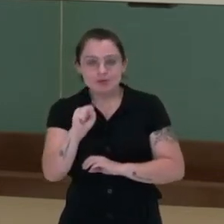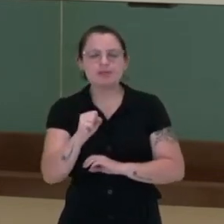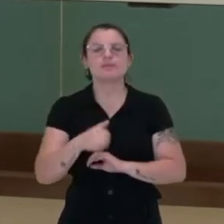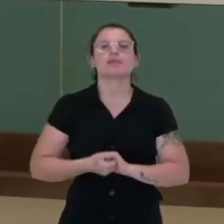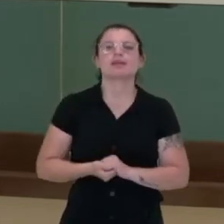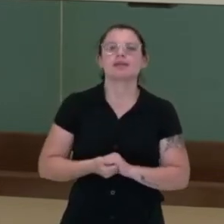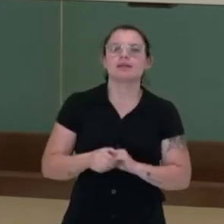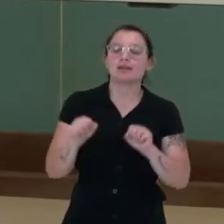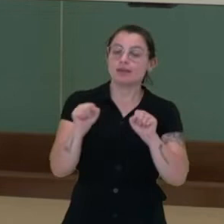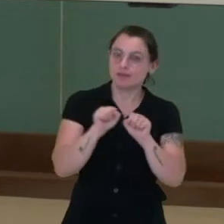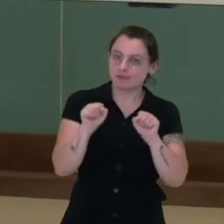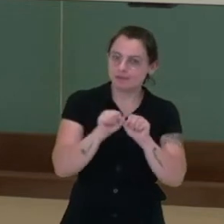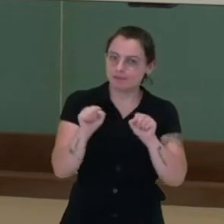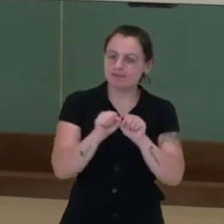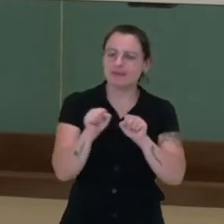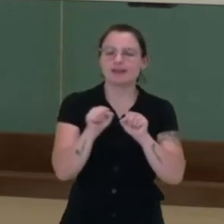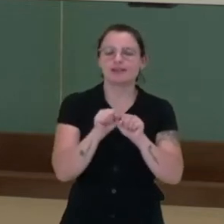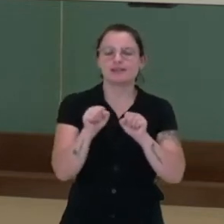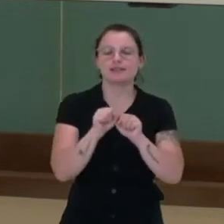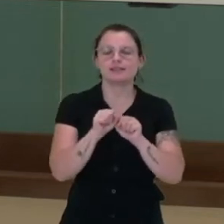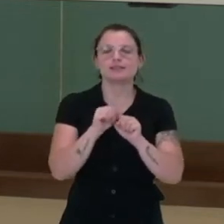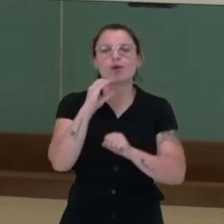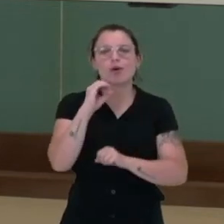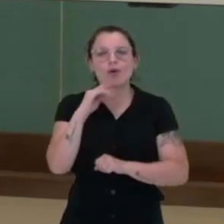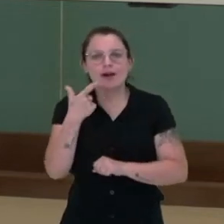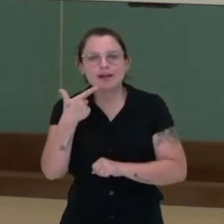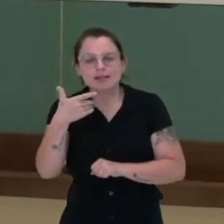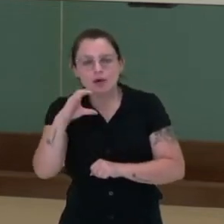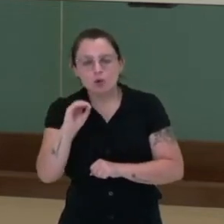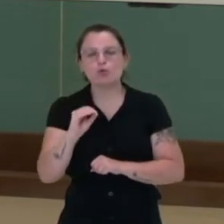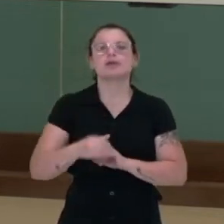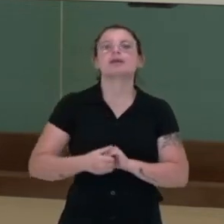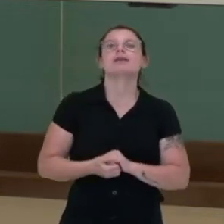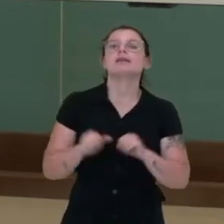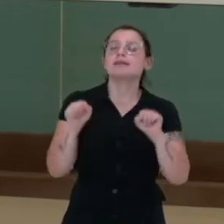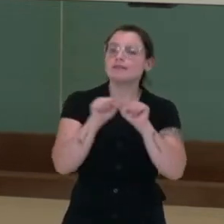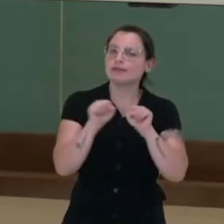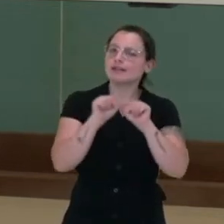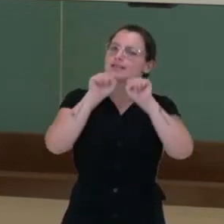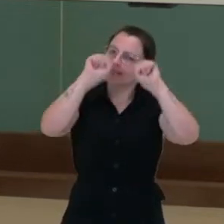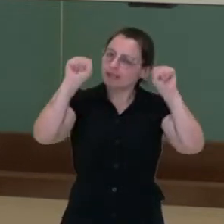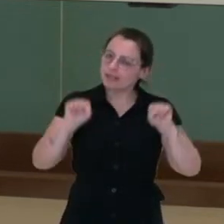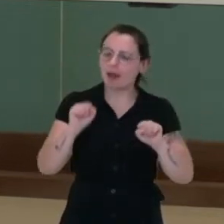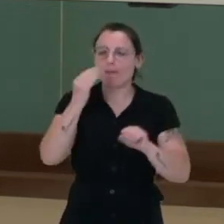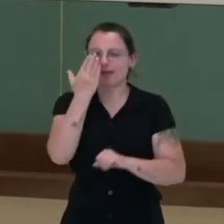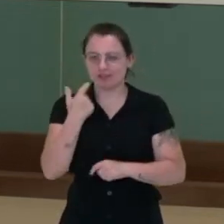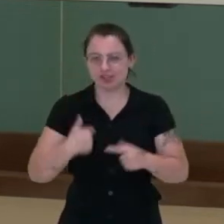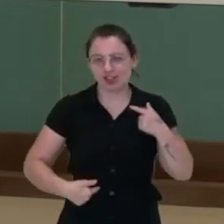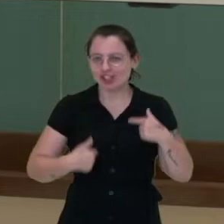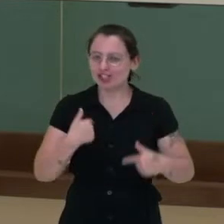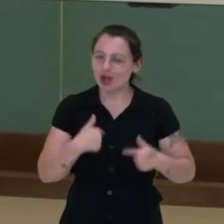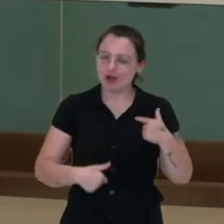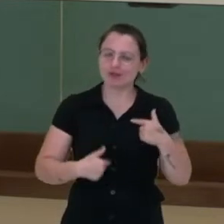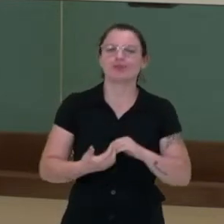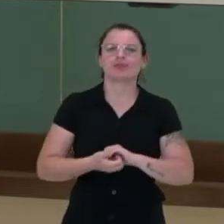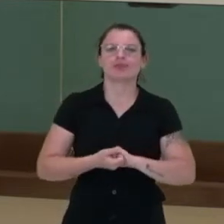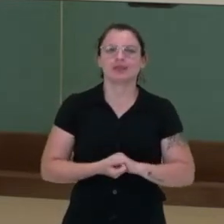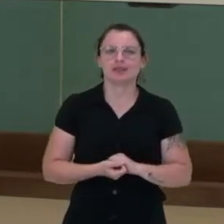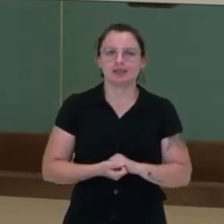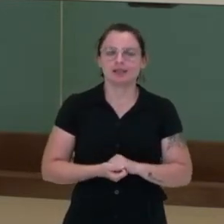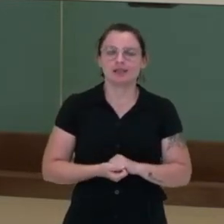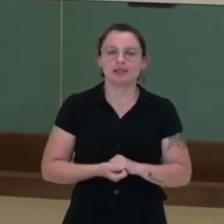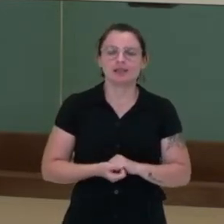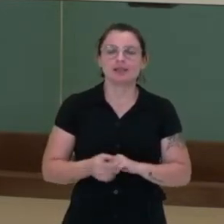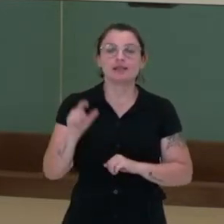diversos órgãos que fazem parte do sistema digestório. Então, o que há dentro do nosso corpo que nos ajuda nessas